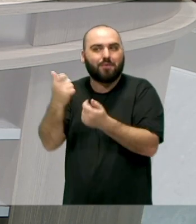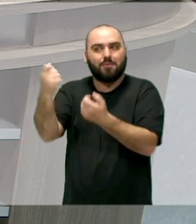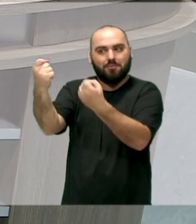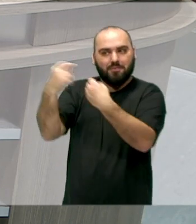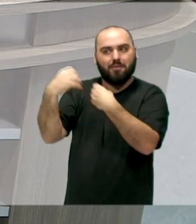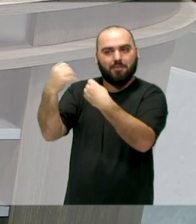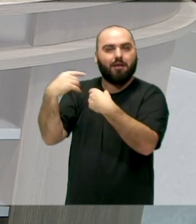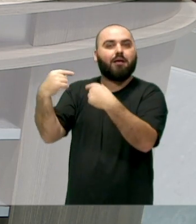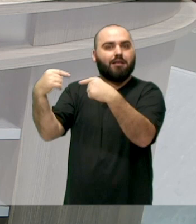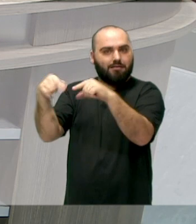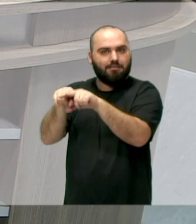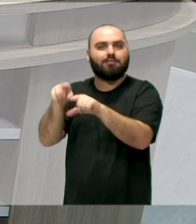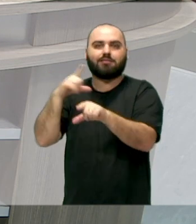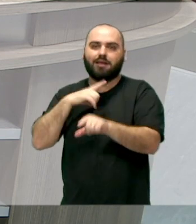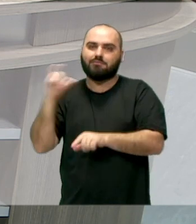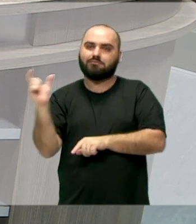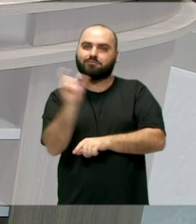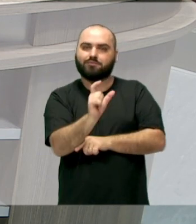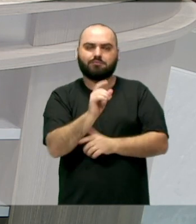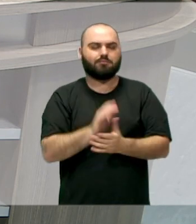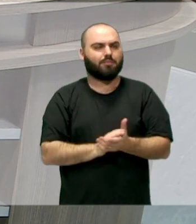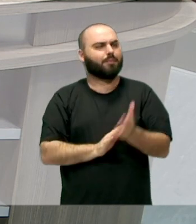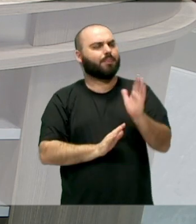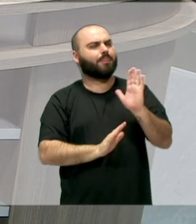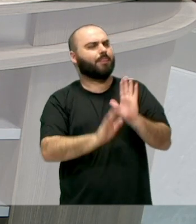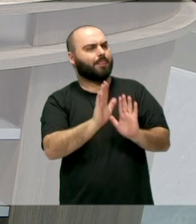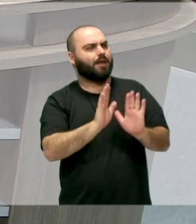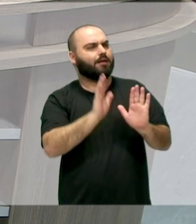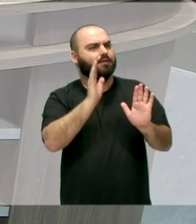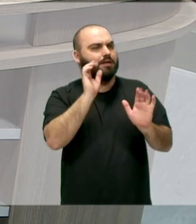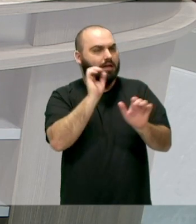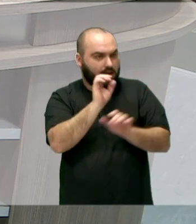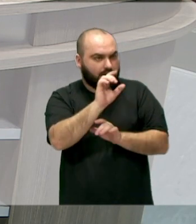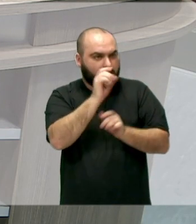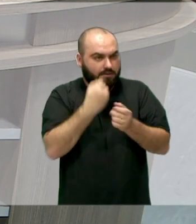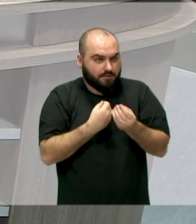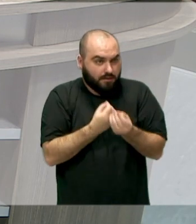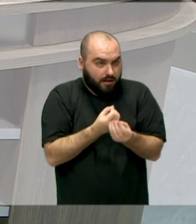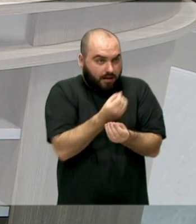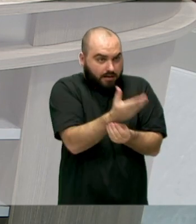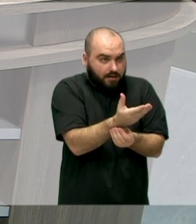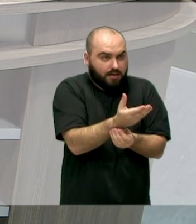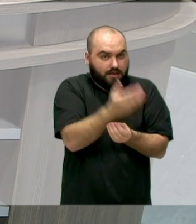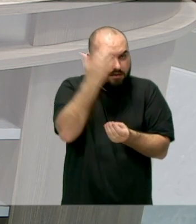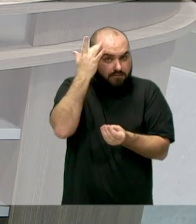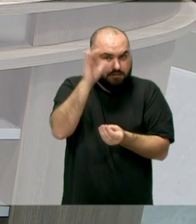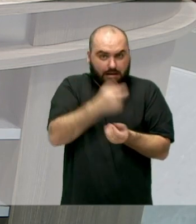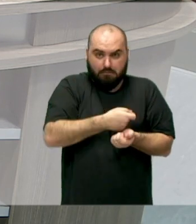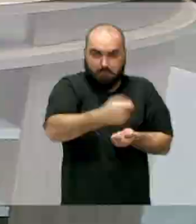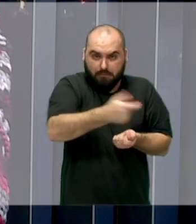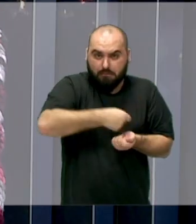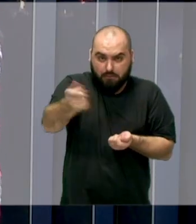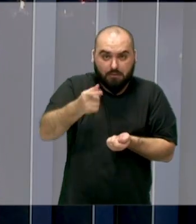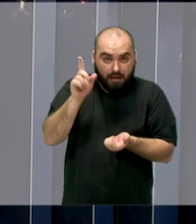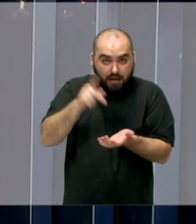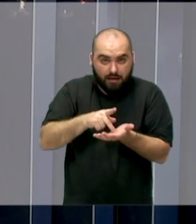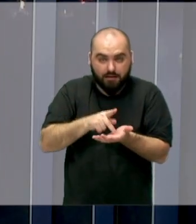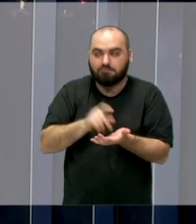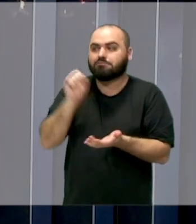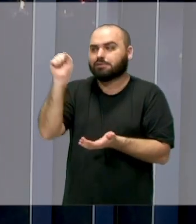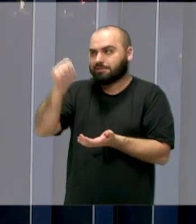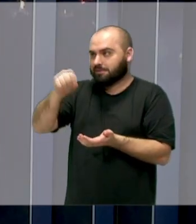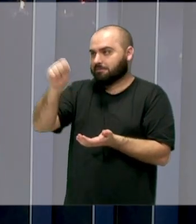e eu também tenho um capítulo que eu trago essa realidade. Lançavam esperando que não quebrasse, né? Sim. O que